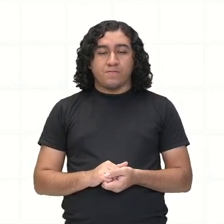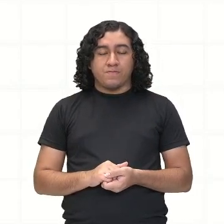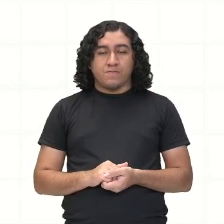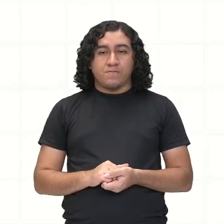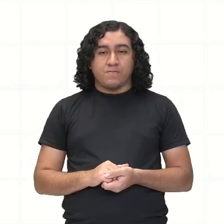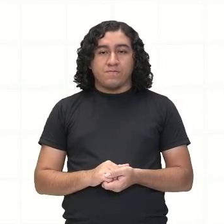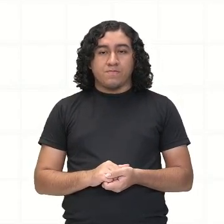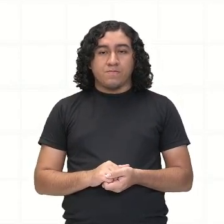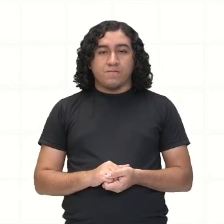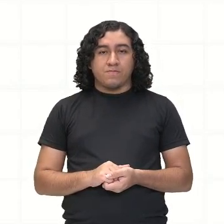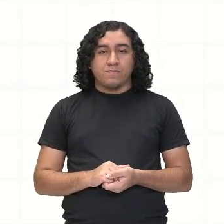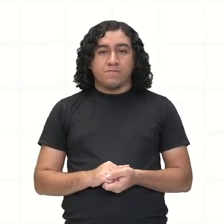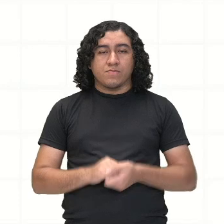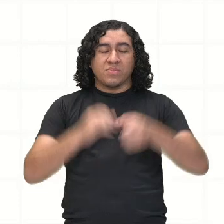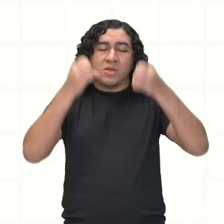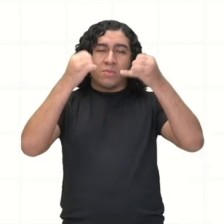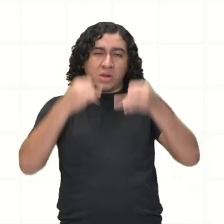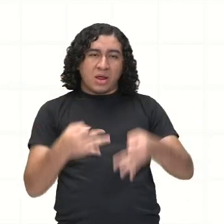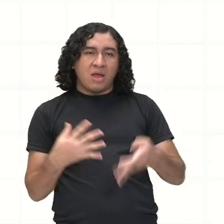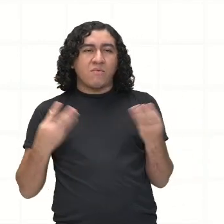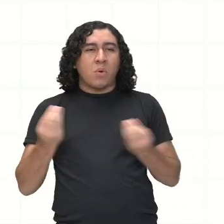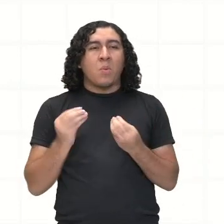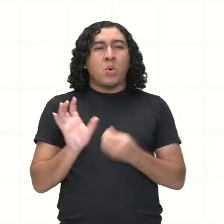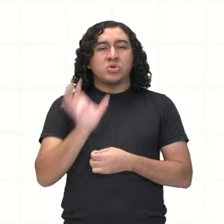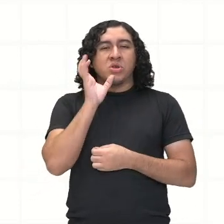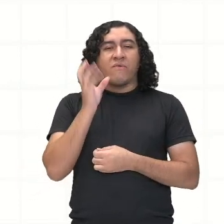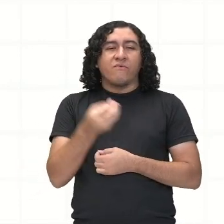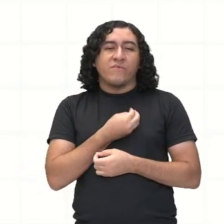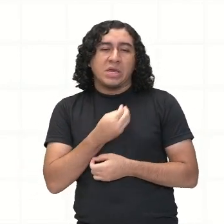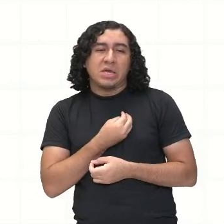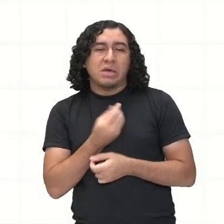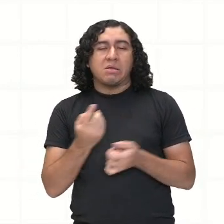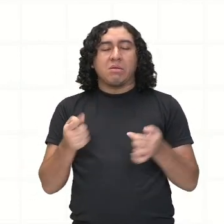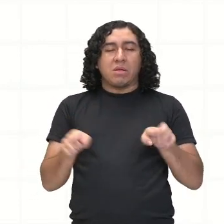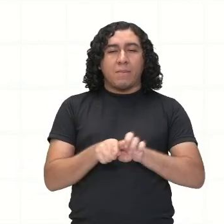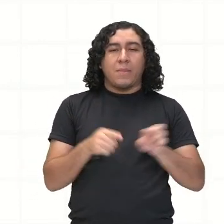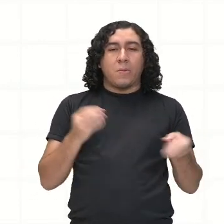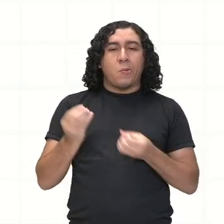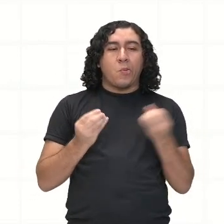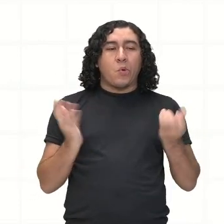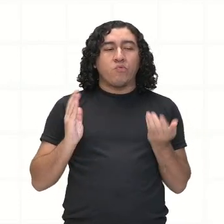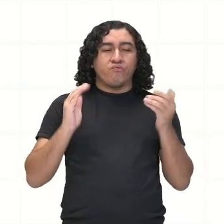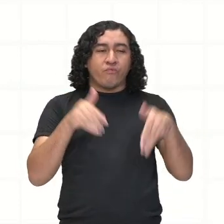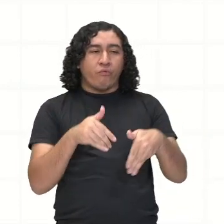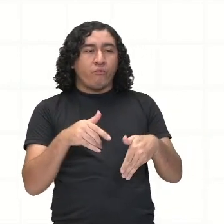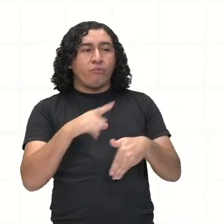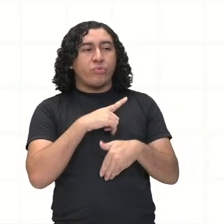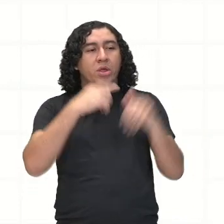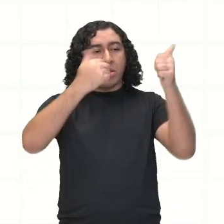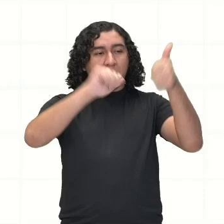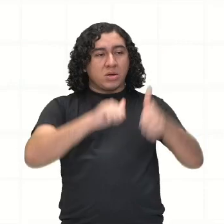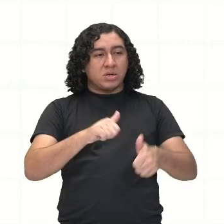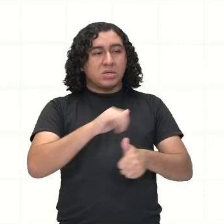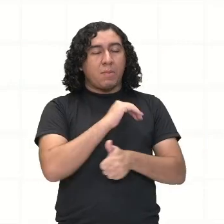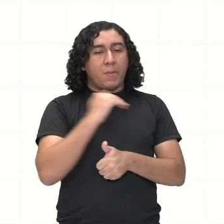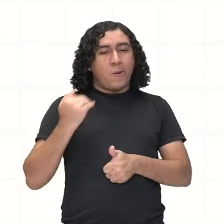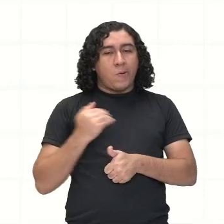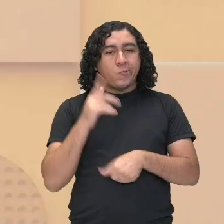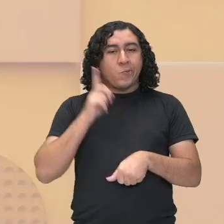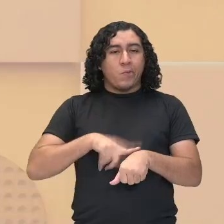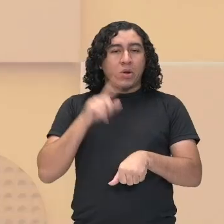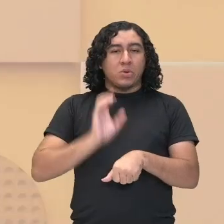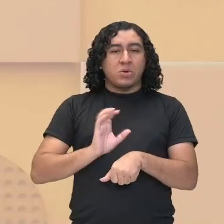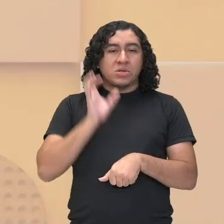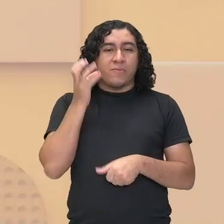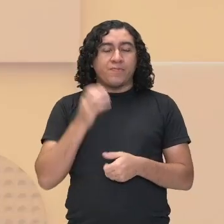das questões de vida e como é que ele deve ali se concentrar, como é que ele deve ali analisar a morte. Então,